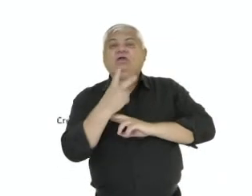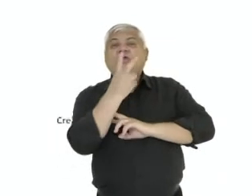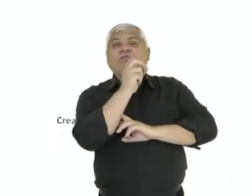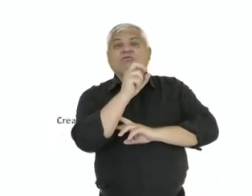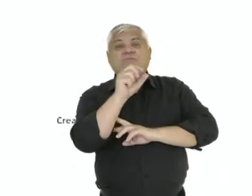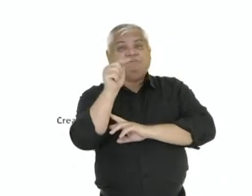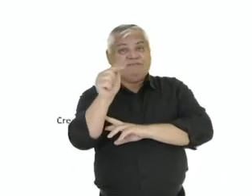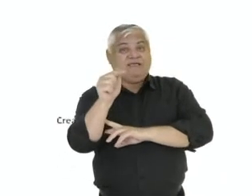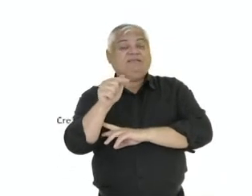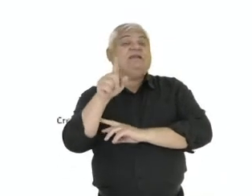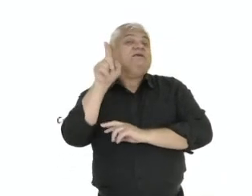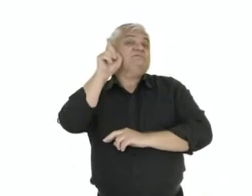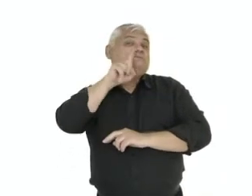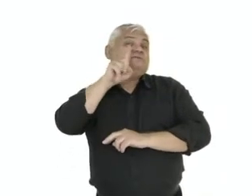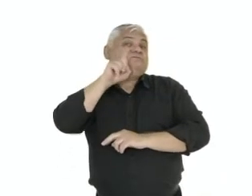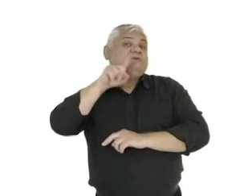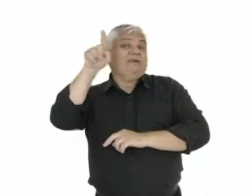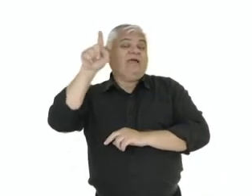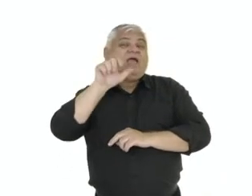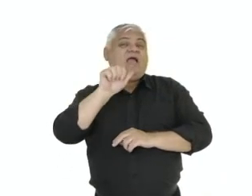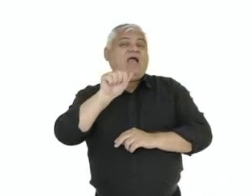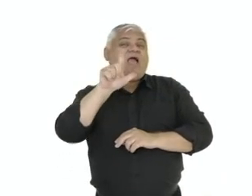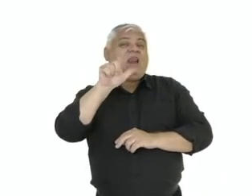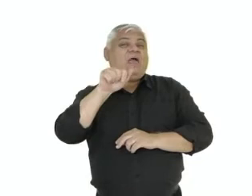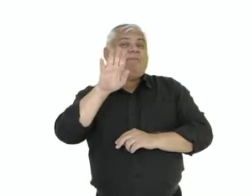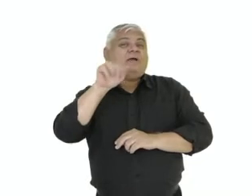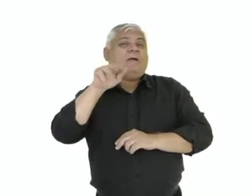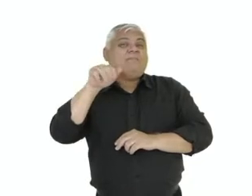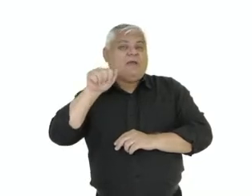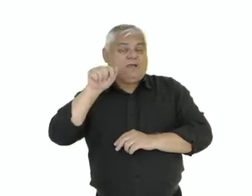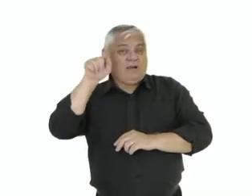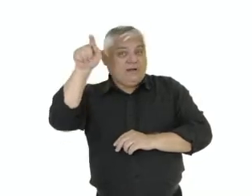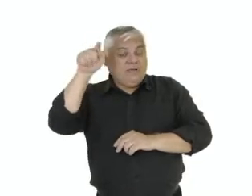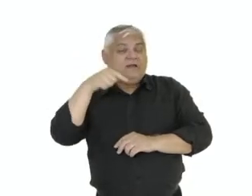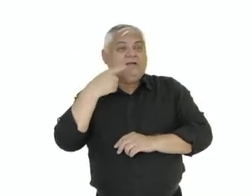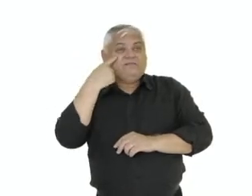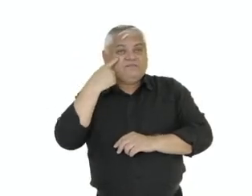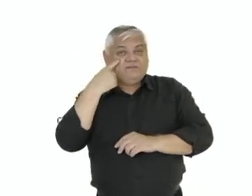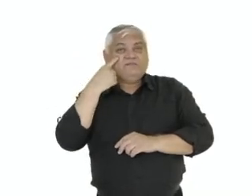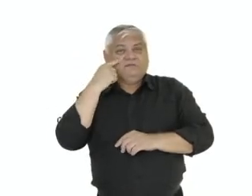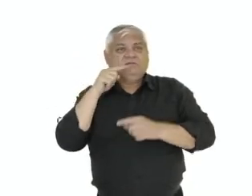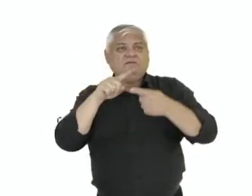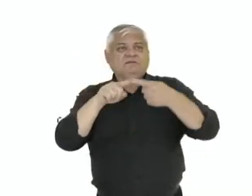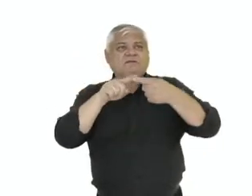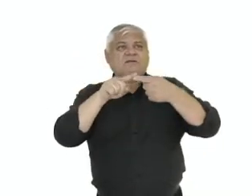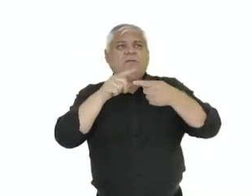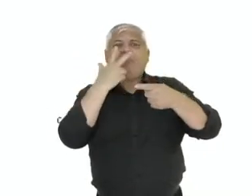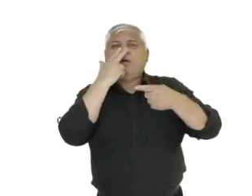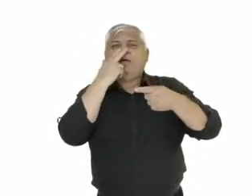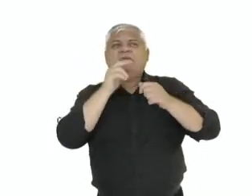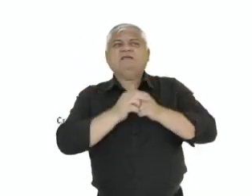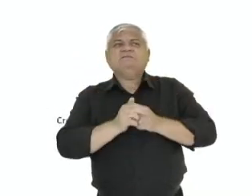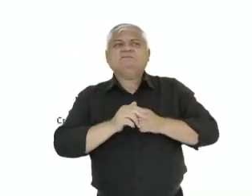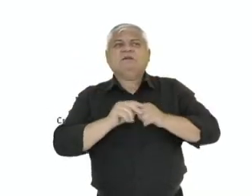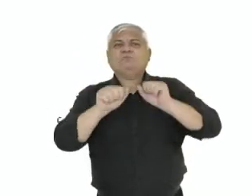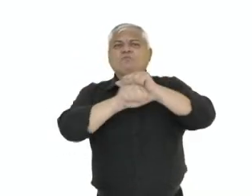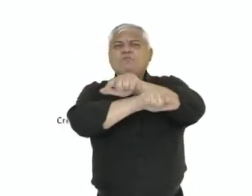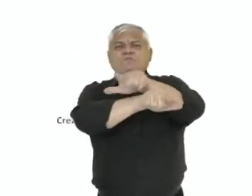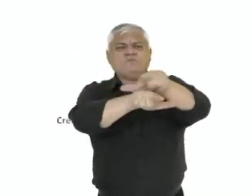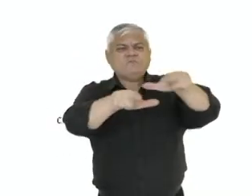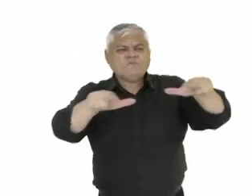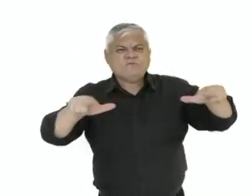estado americano do Alabama. Então, na imagem superior da sua tela, você vai ver que tem uma área que aparentemente está toda